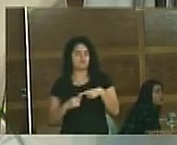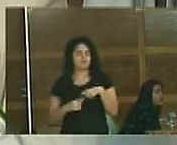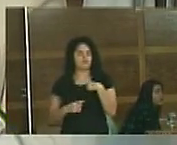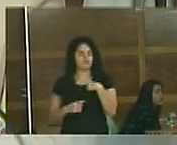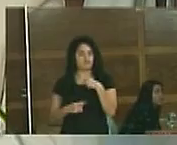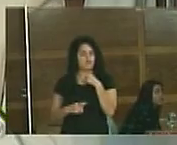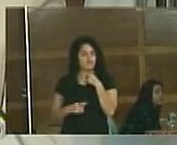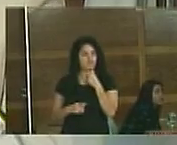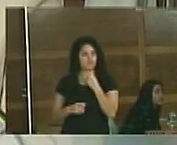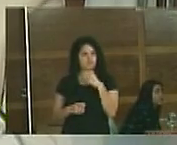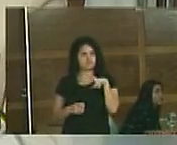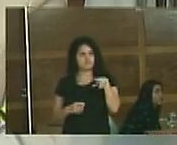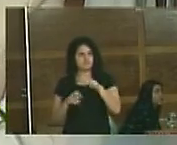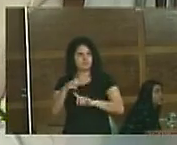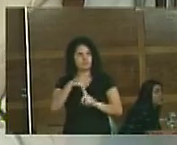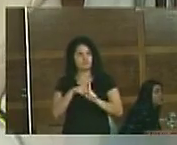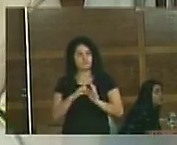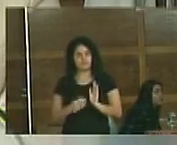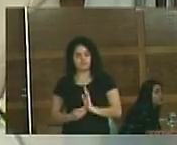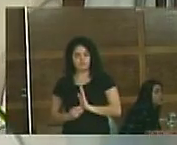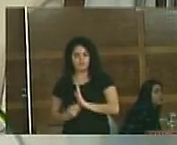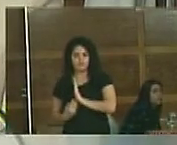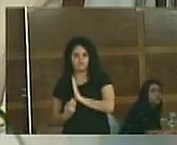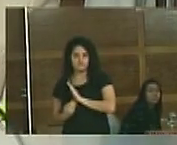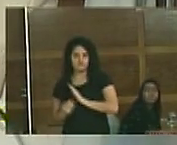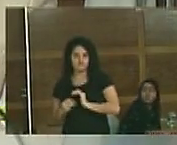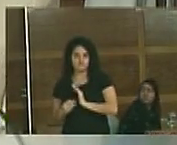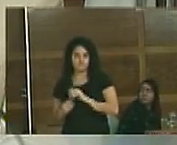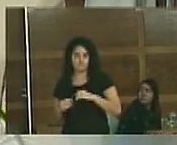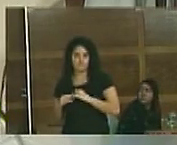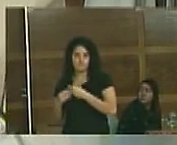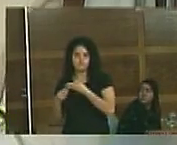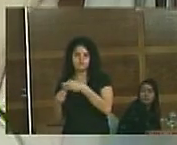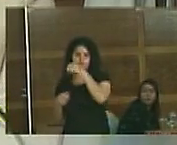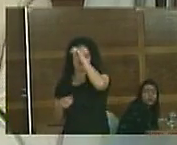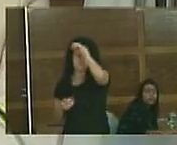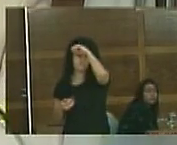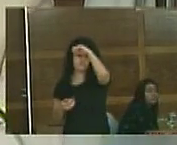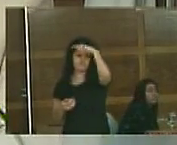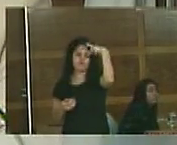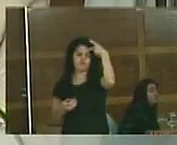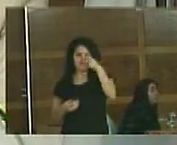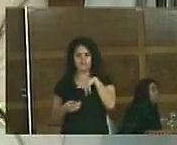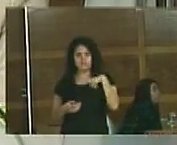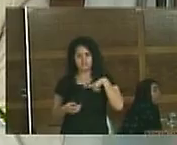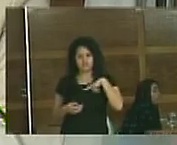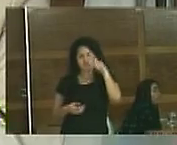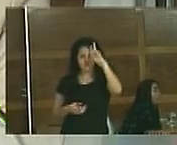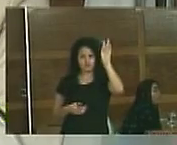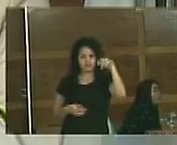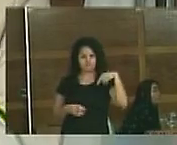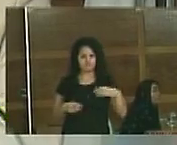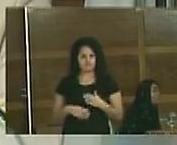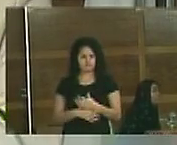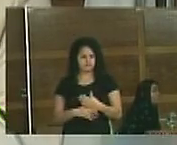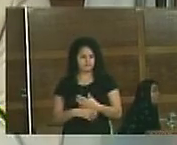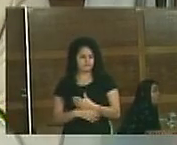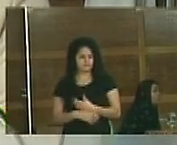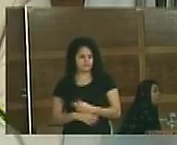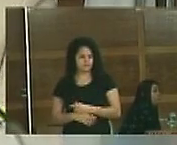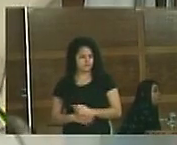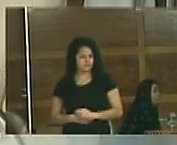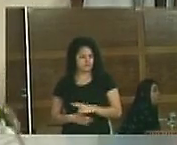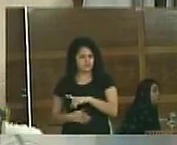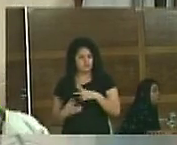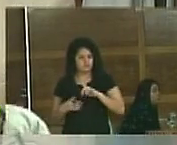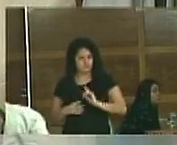mostrar que eu tenho certeza que o prefeito, nascido e criado em Angra, tem uma história na cidade, está no seu terceiro mandato como prefeito, não vai admitir uma coisa